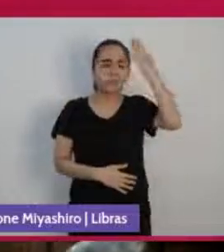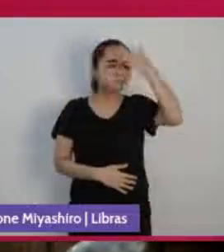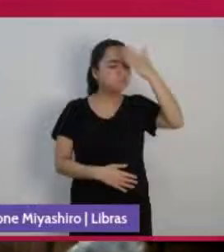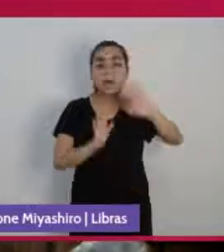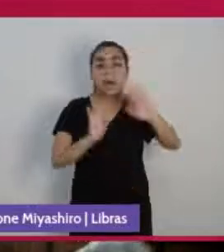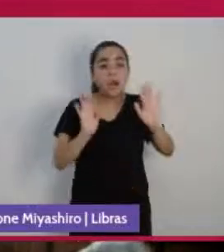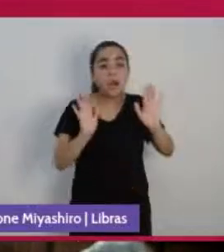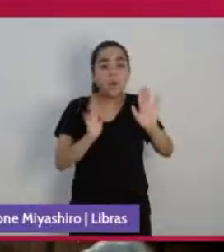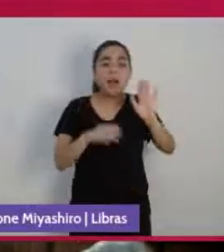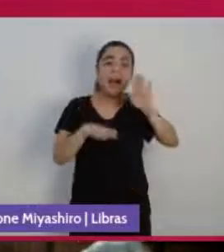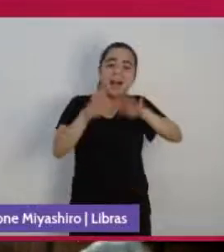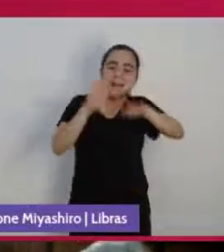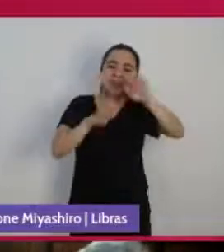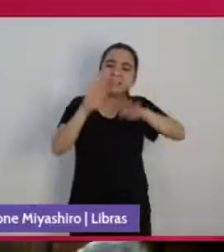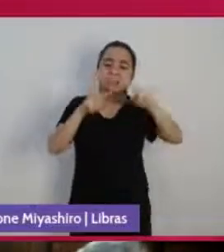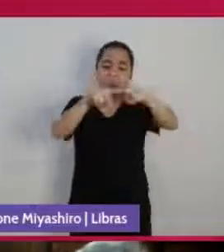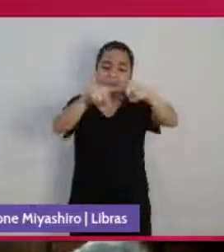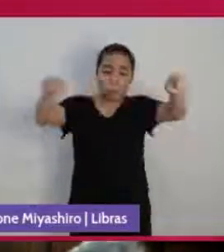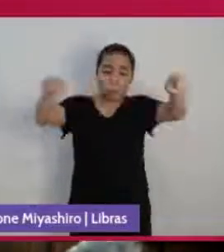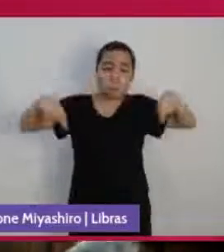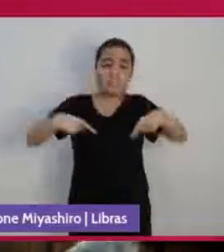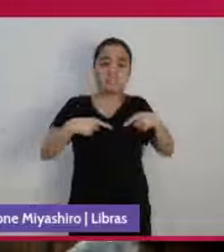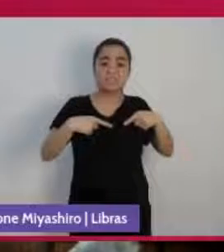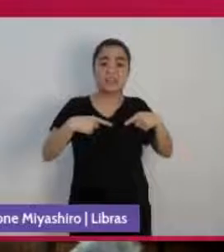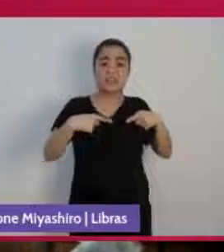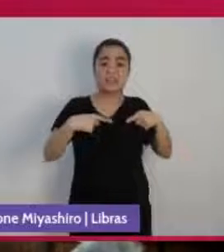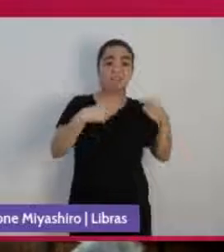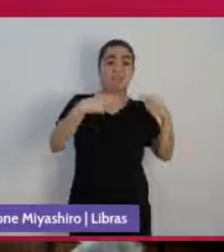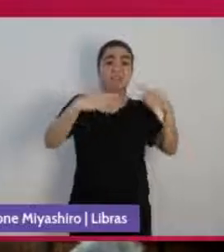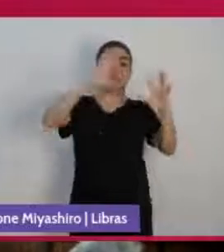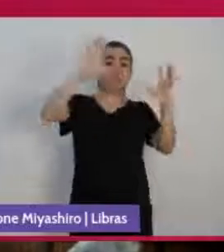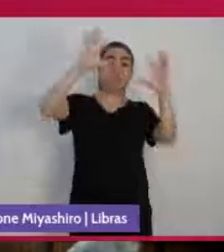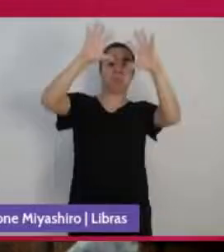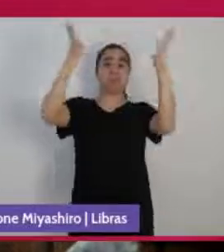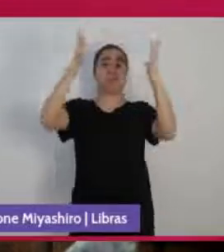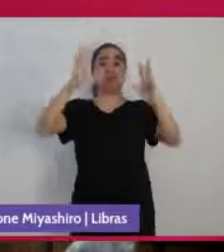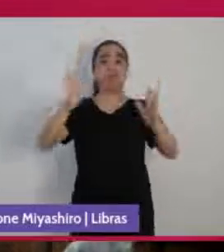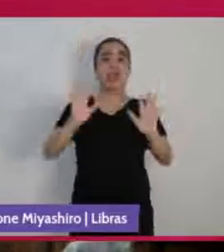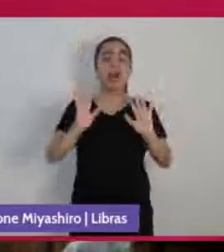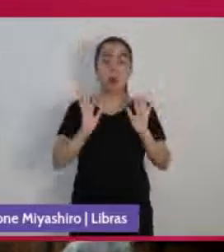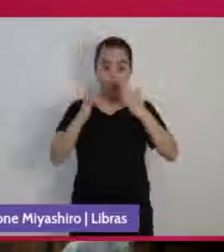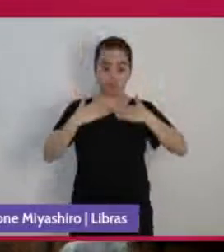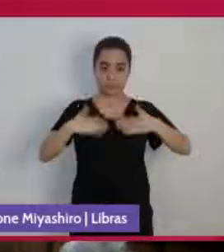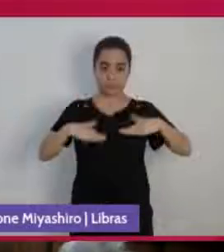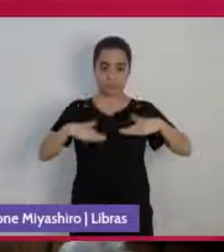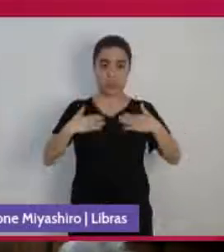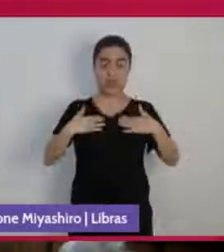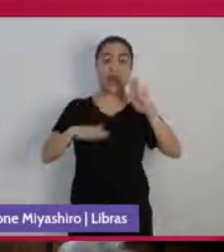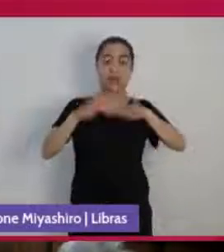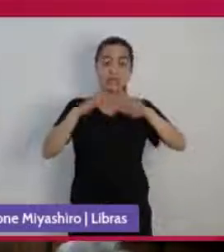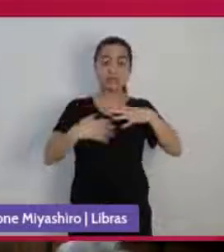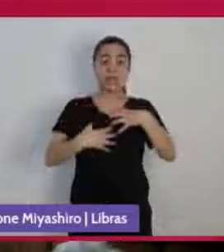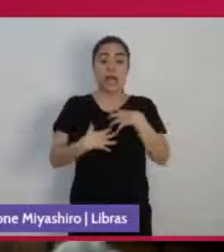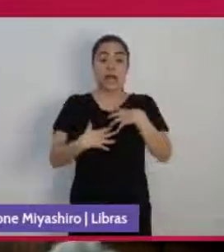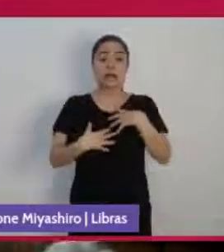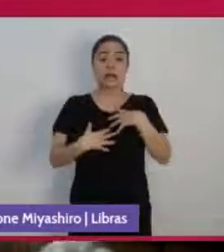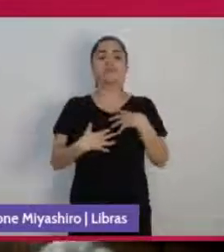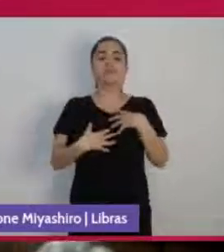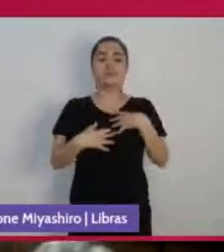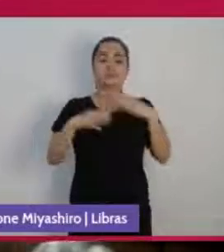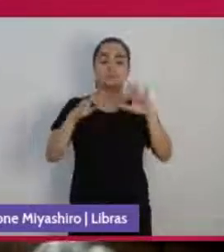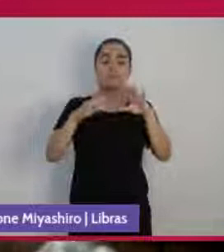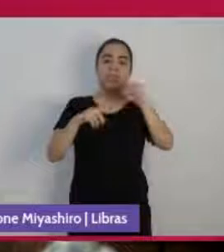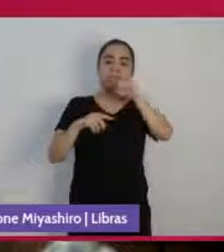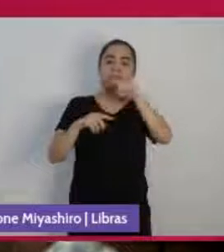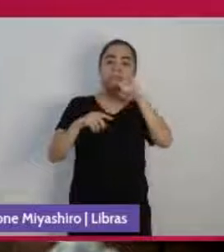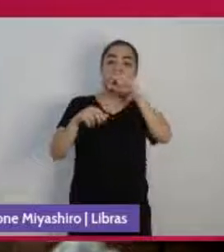vai encontrar uma sala desse jeito. A Siemens tem esse aparelho aqui que a torre do equipamento fica mudando de